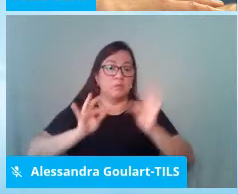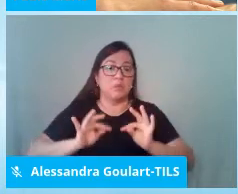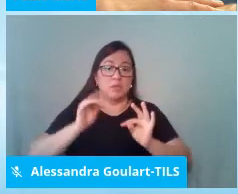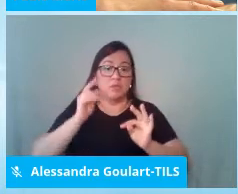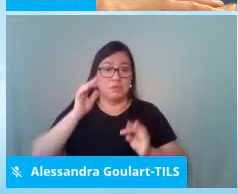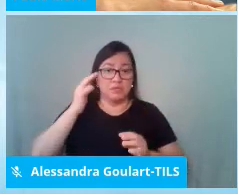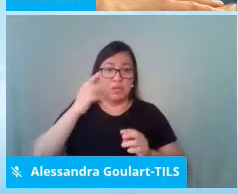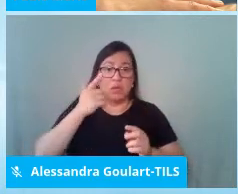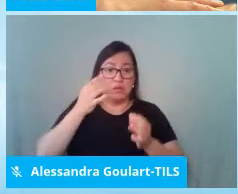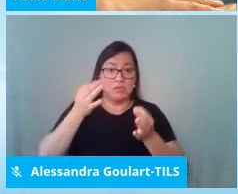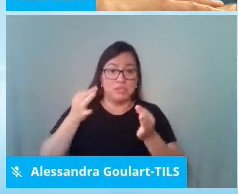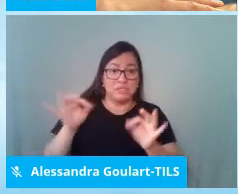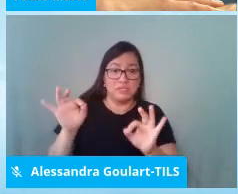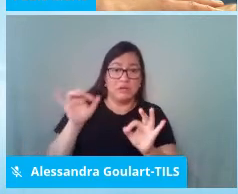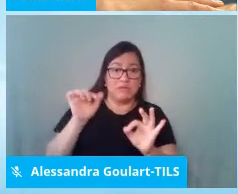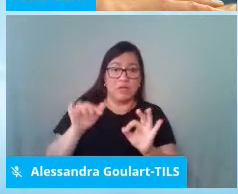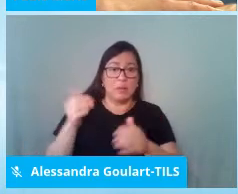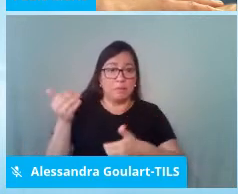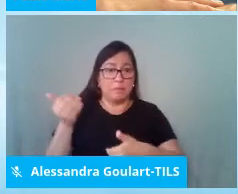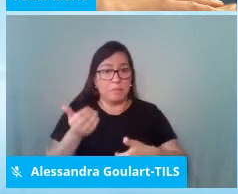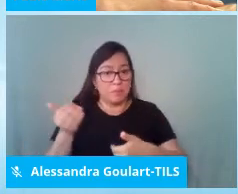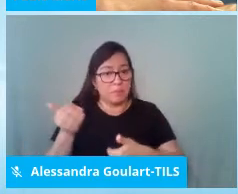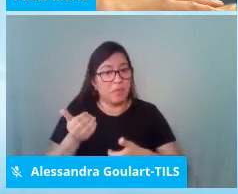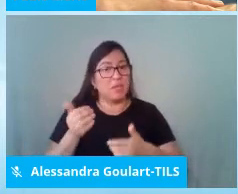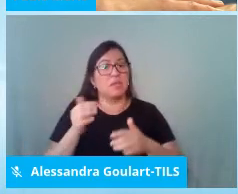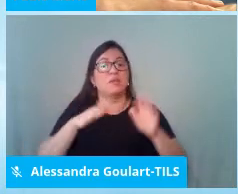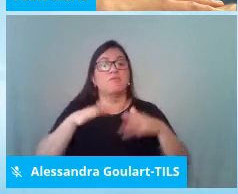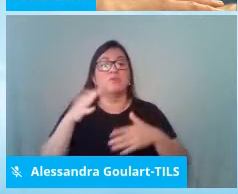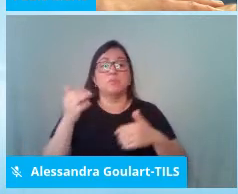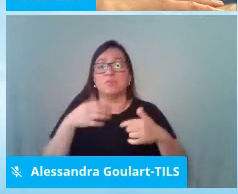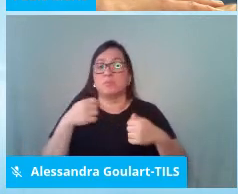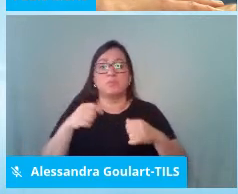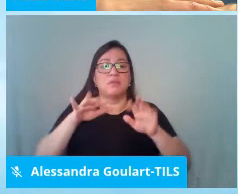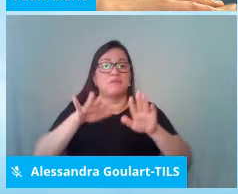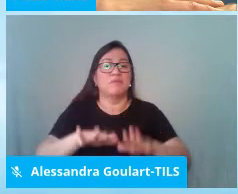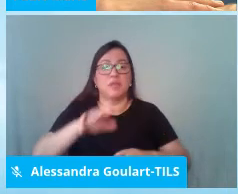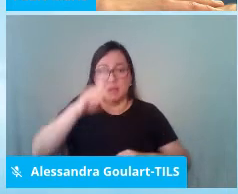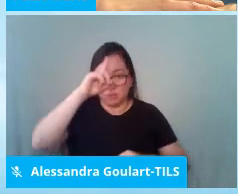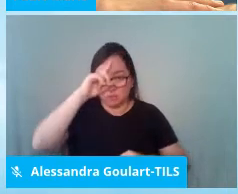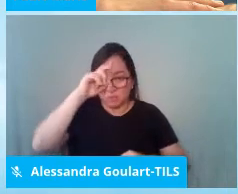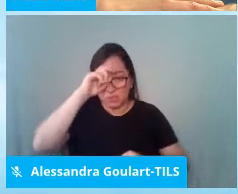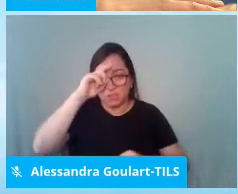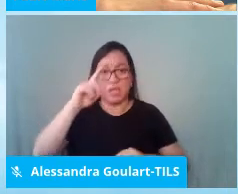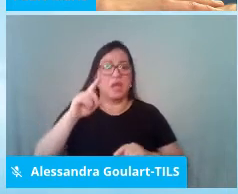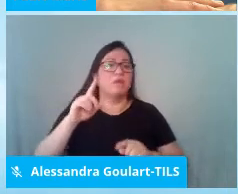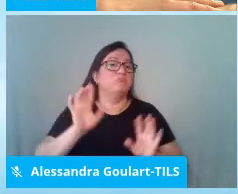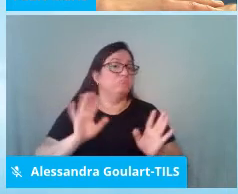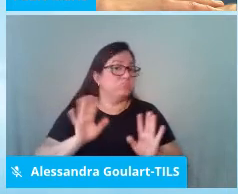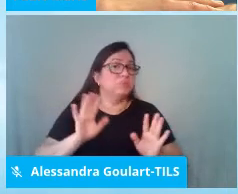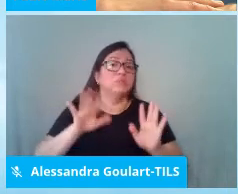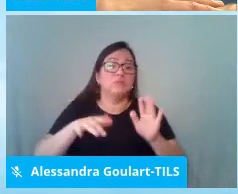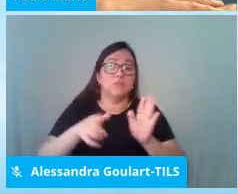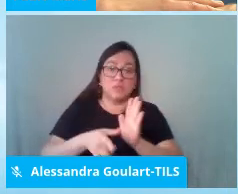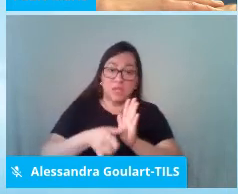não precise passar por uma internação, né, para fazer o tratamento da sífilis. Vocês sabem que a sífilis